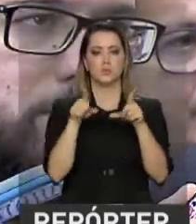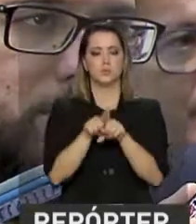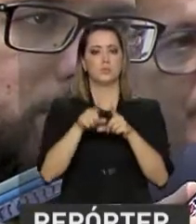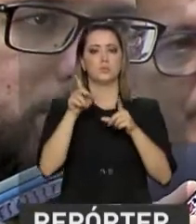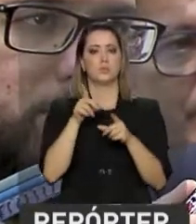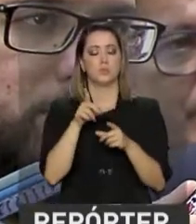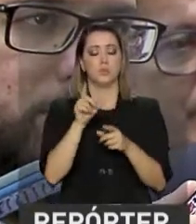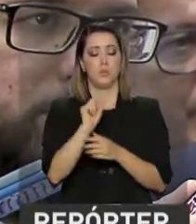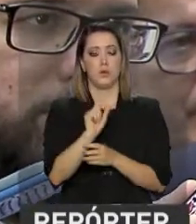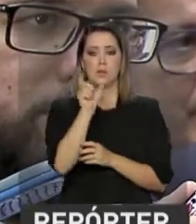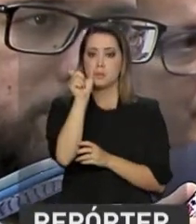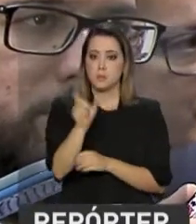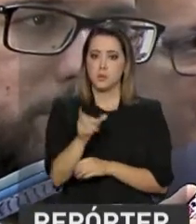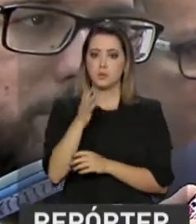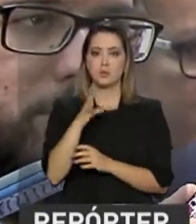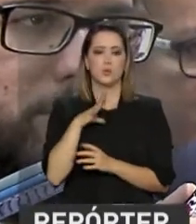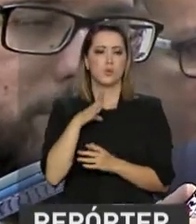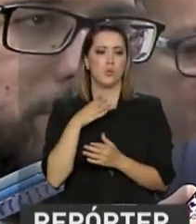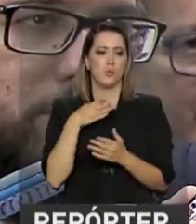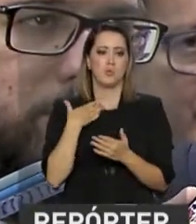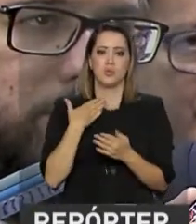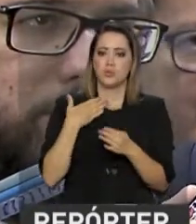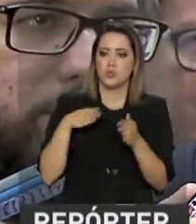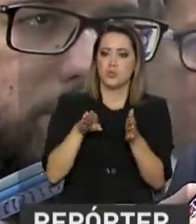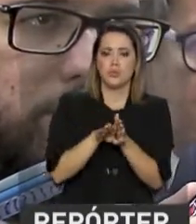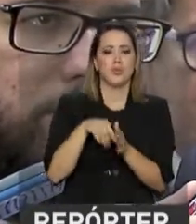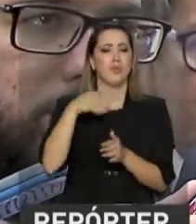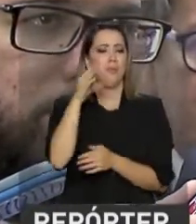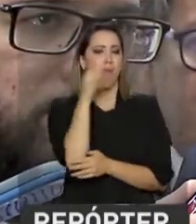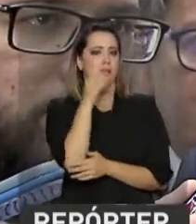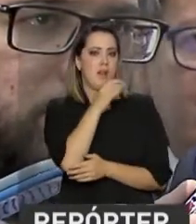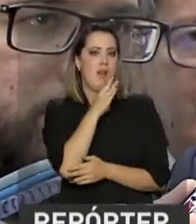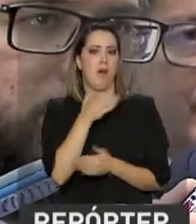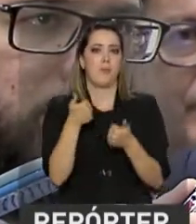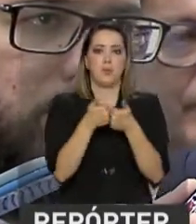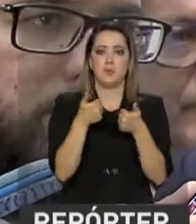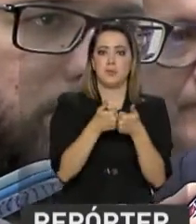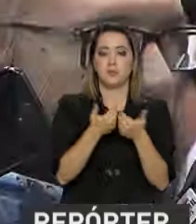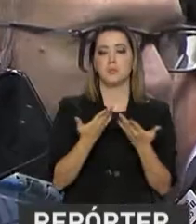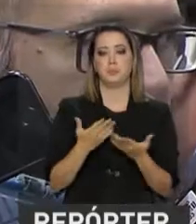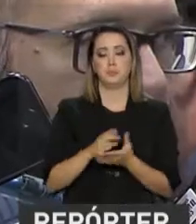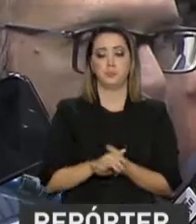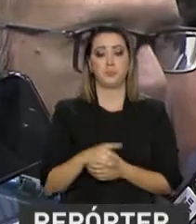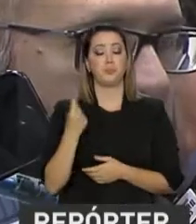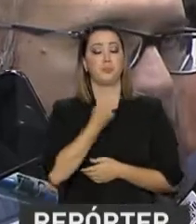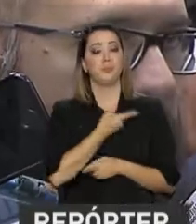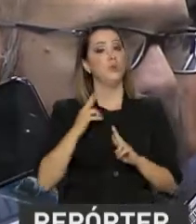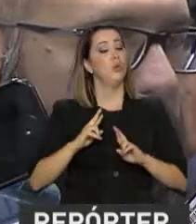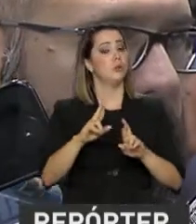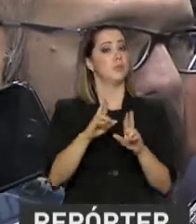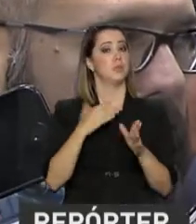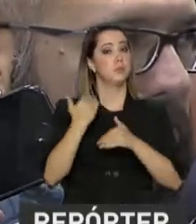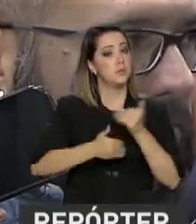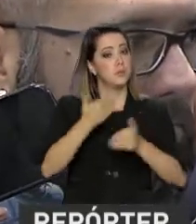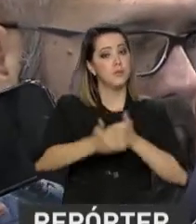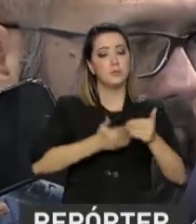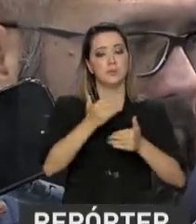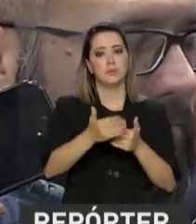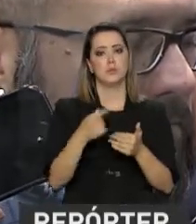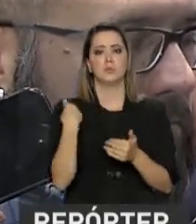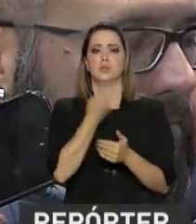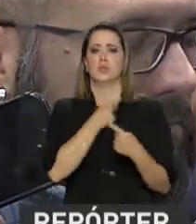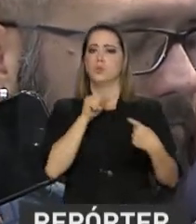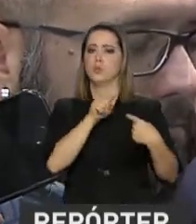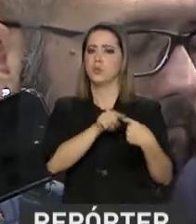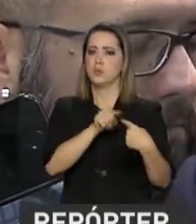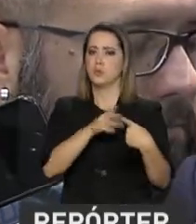onde o cidadão viaje menos para ser atendido nas ações de radioterapia. Nós esperamos avançar e na nossa